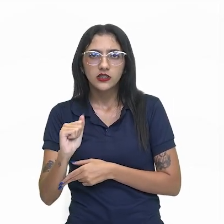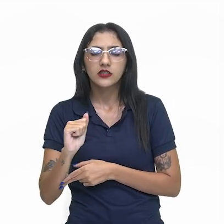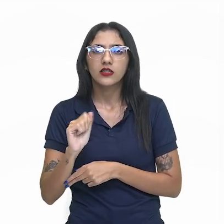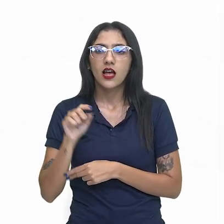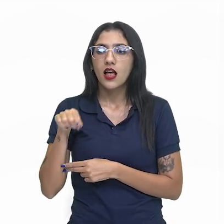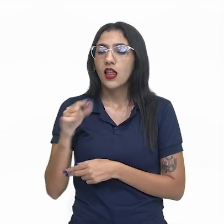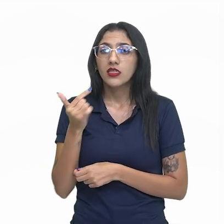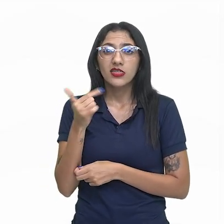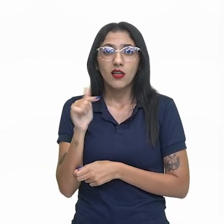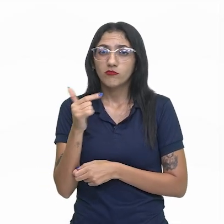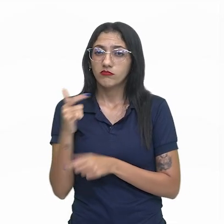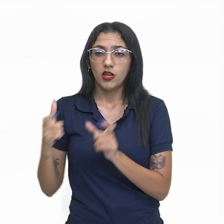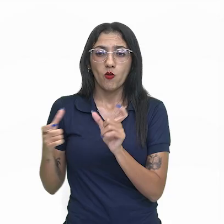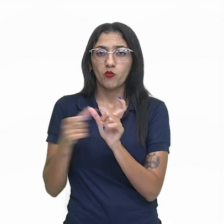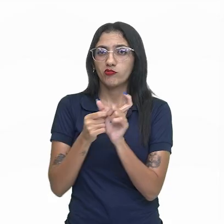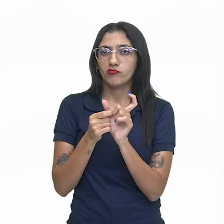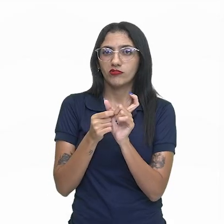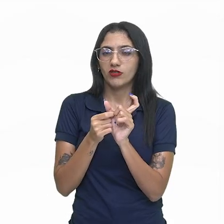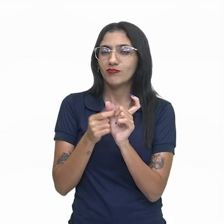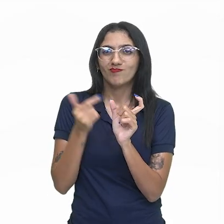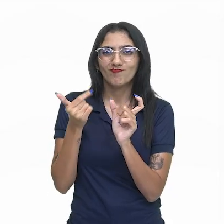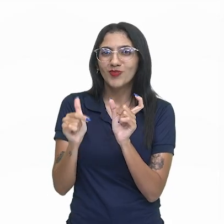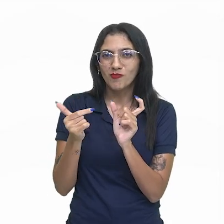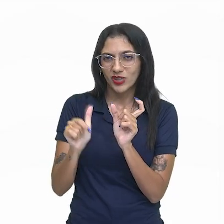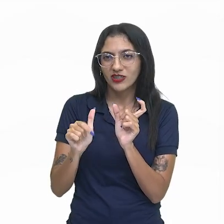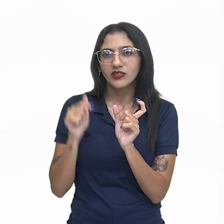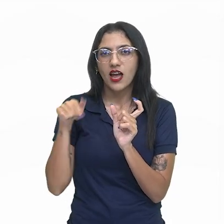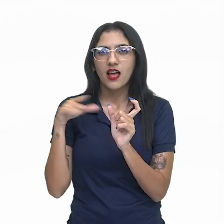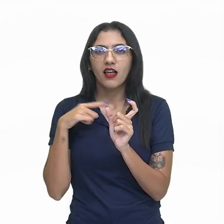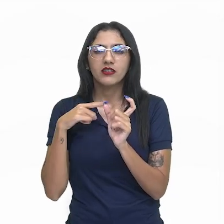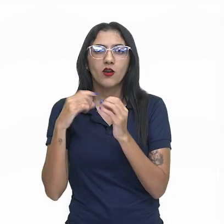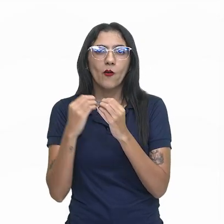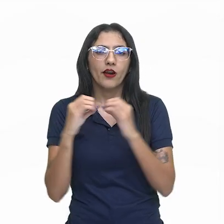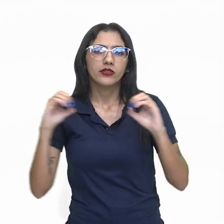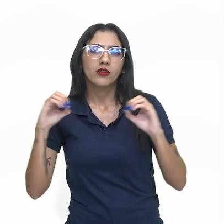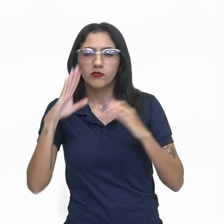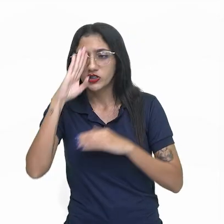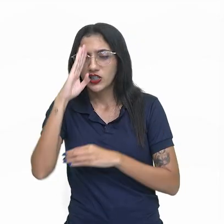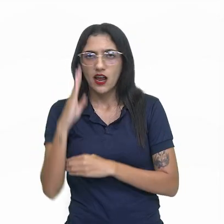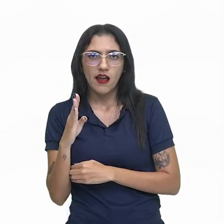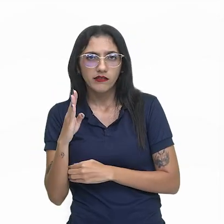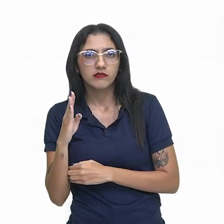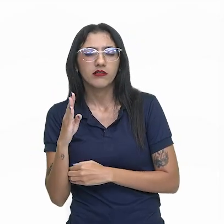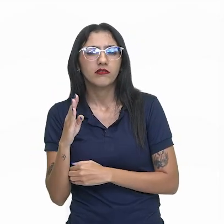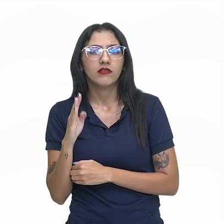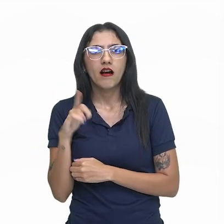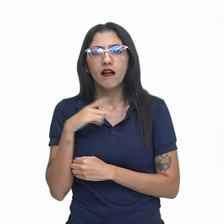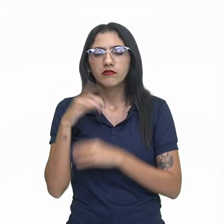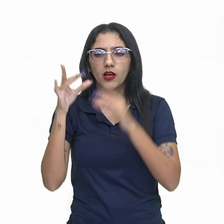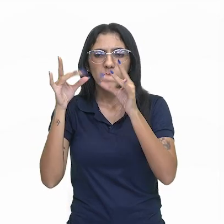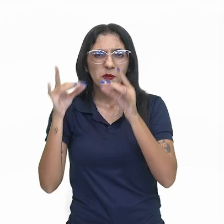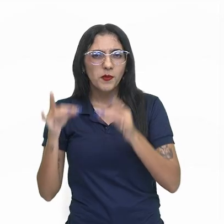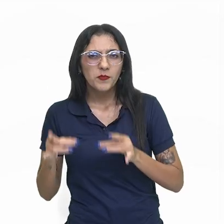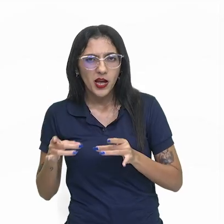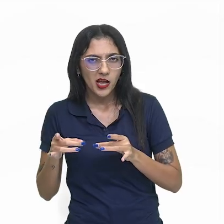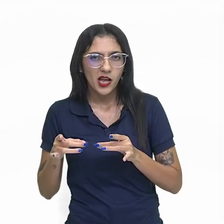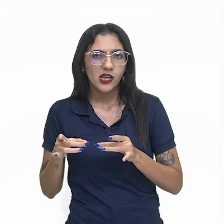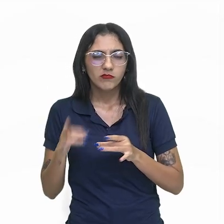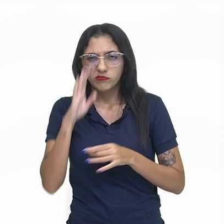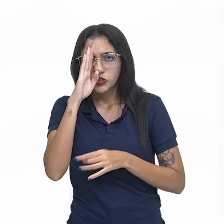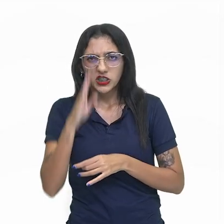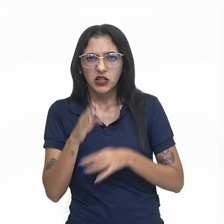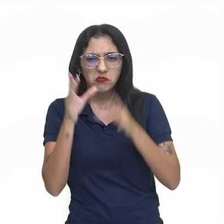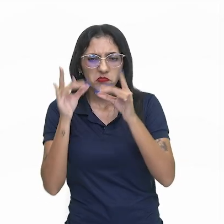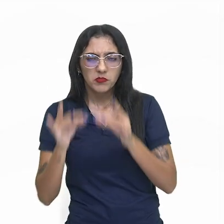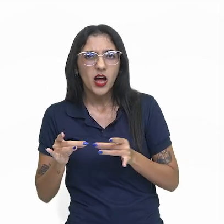vêm acompanhadas com conjunções, são aquelas orações diretas, né, consideradas secas, porque elas